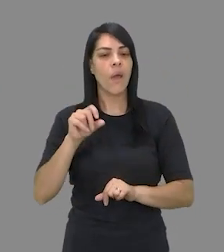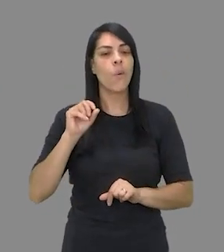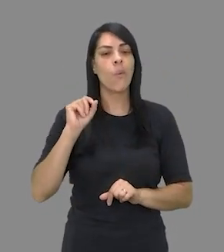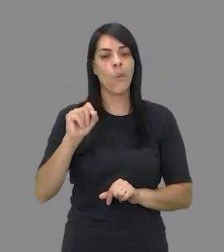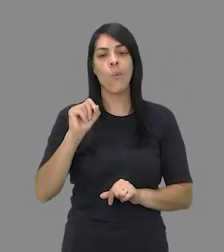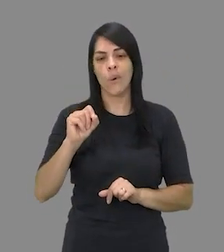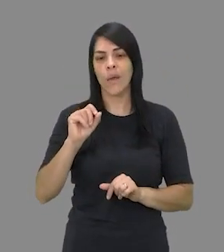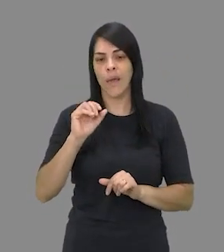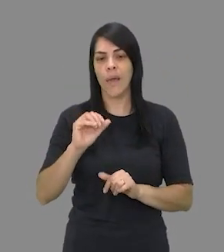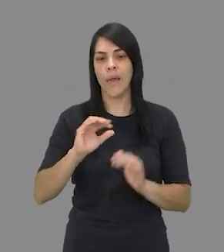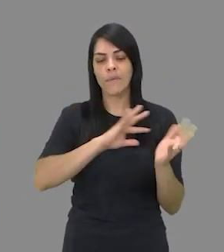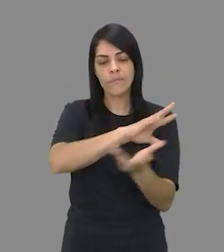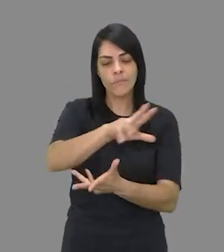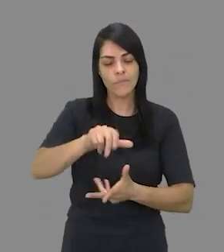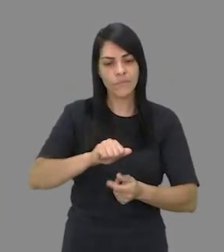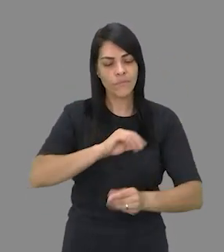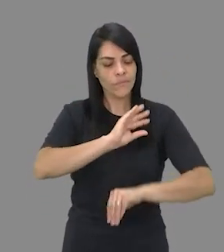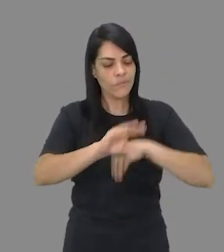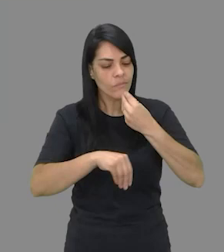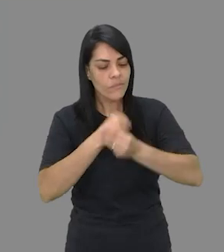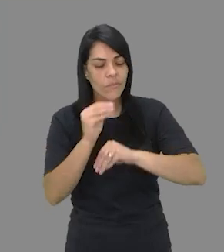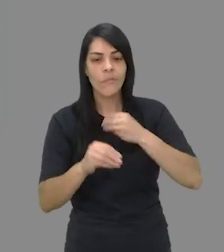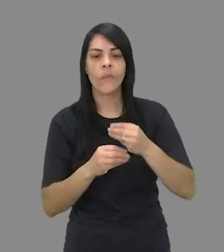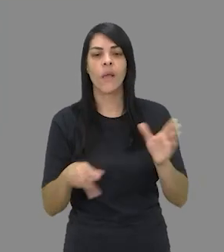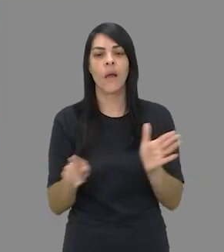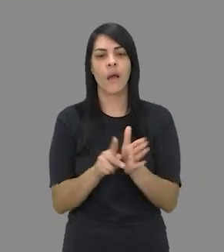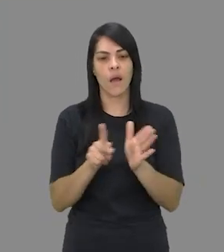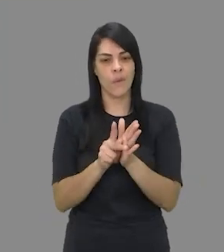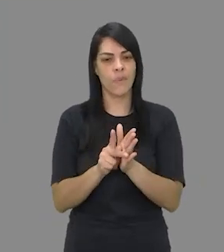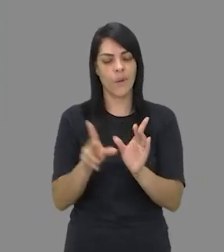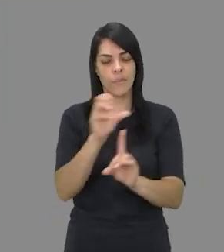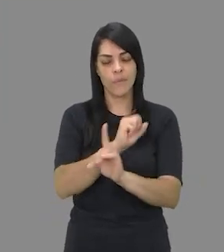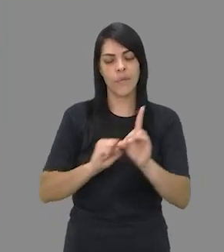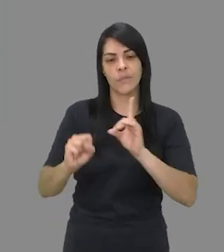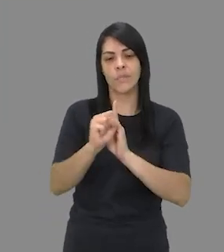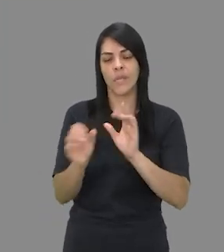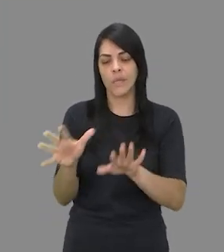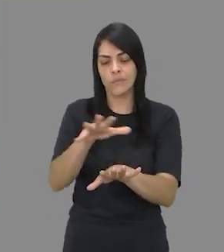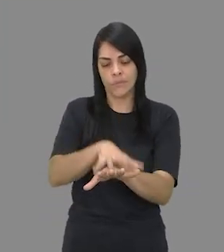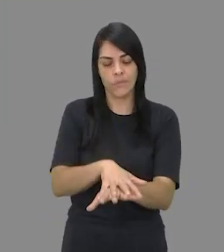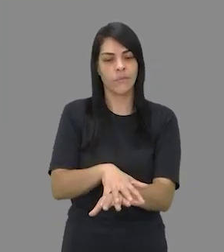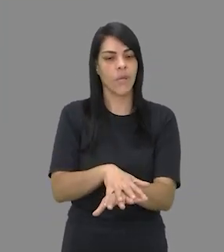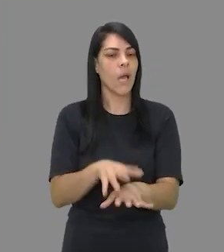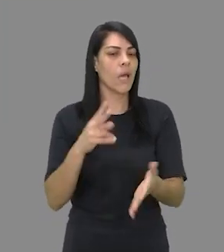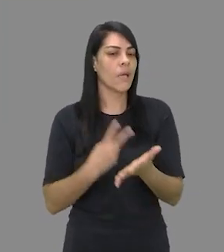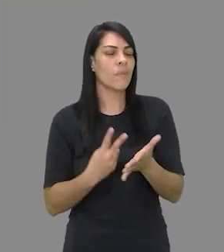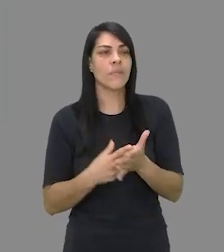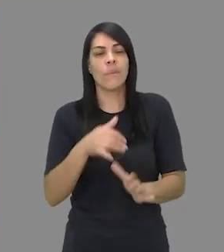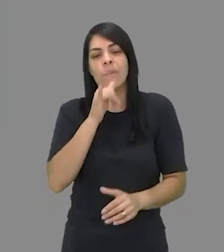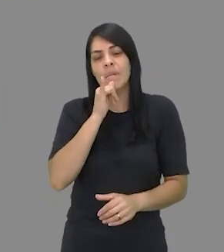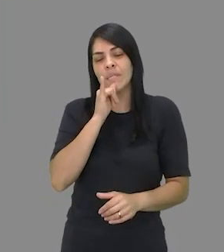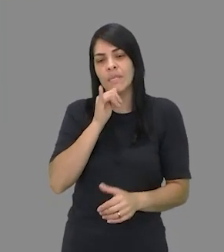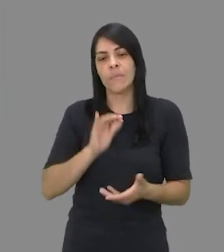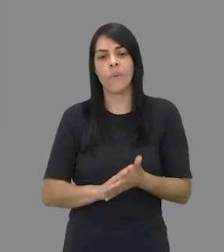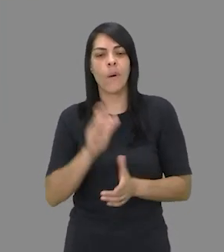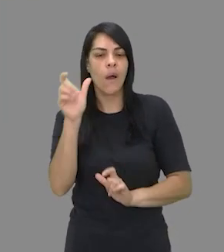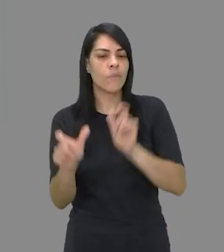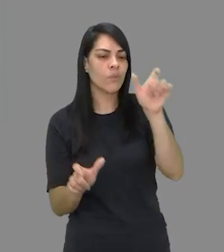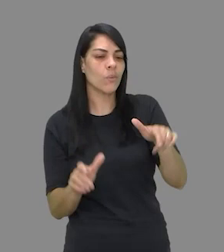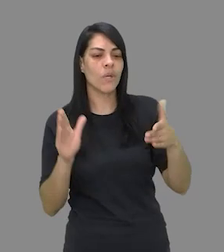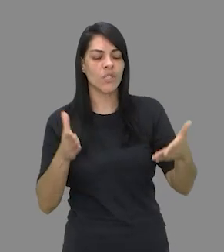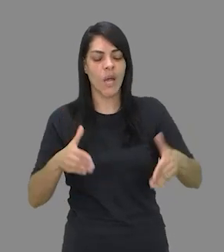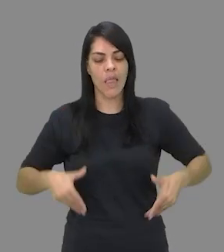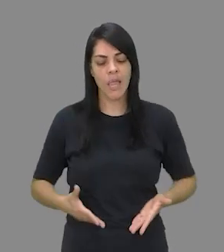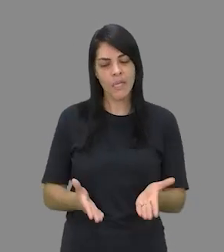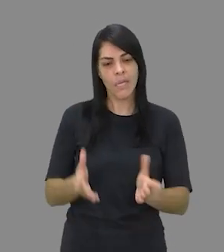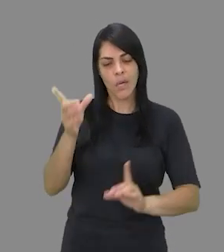ela engloba o indivíduo à sociedade. E mesmo se tratando, por exemplo, da pessoa já ter nascido